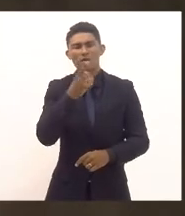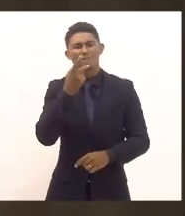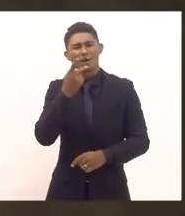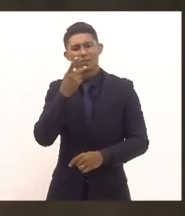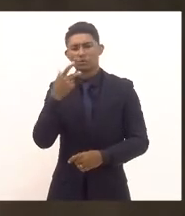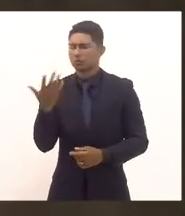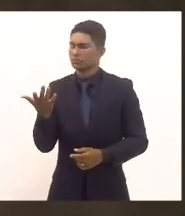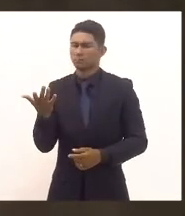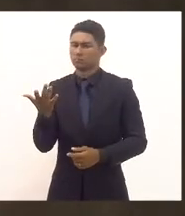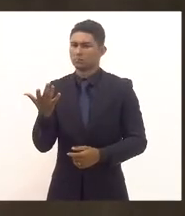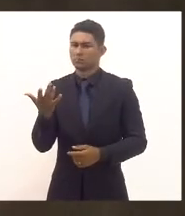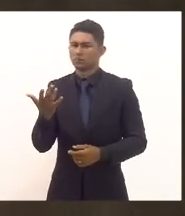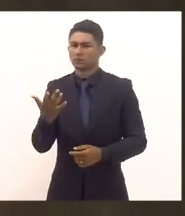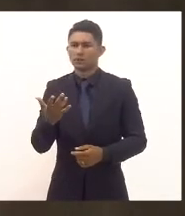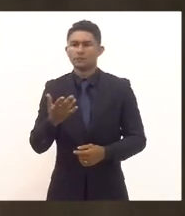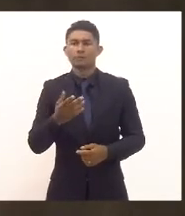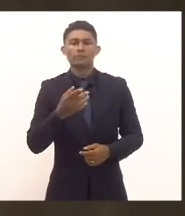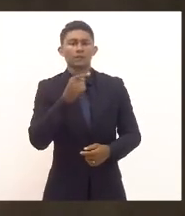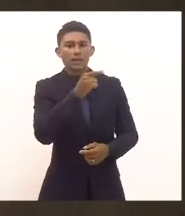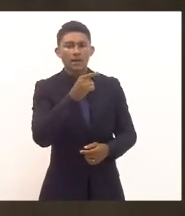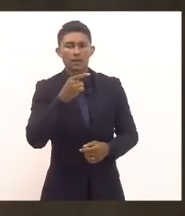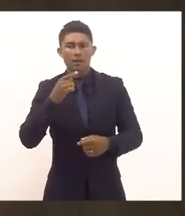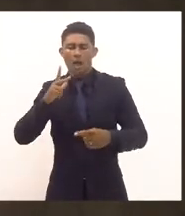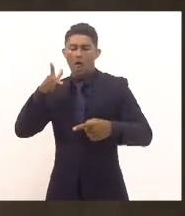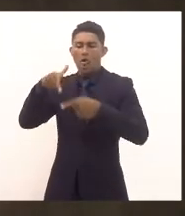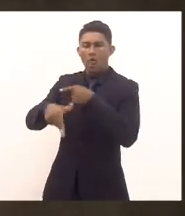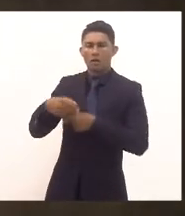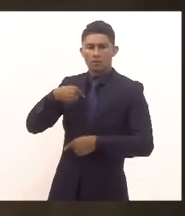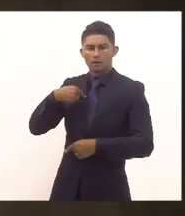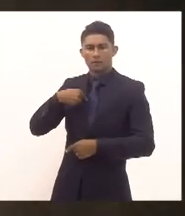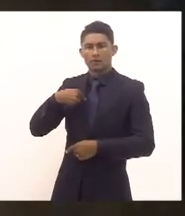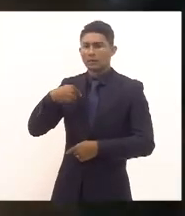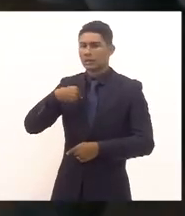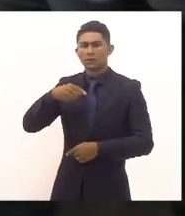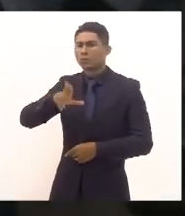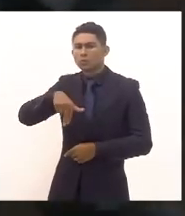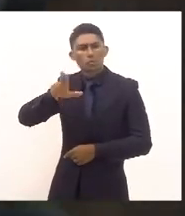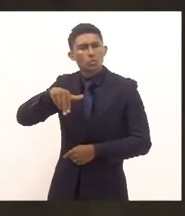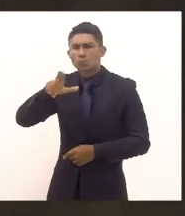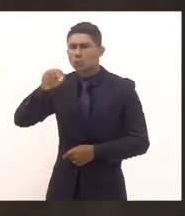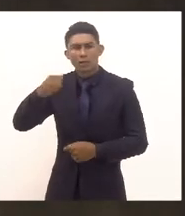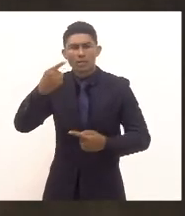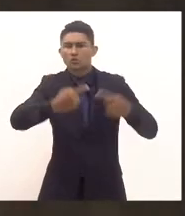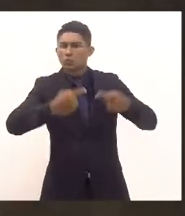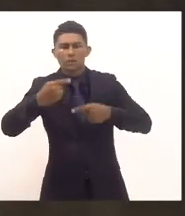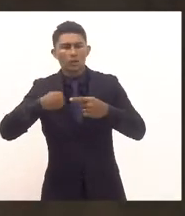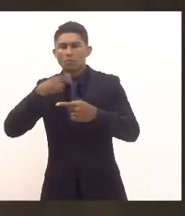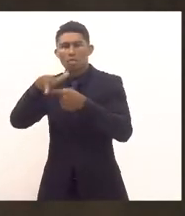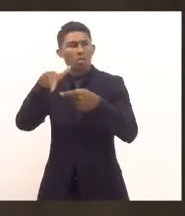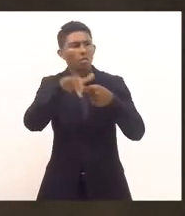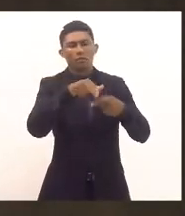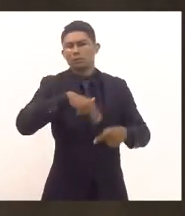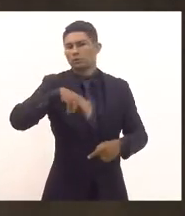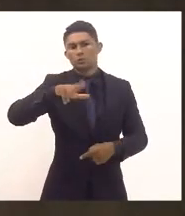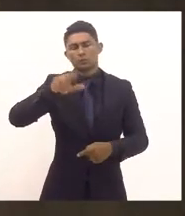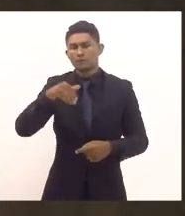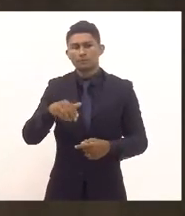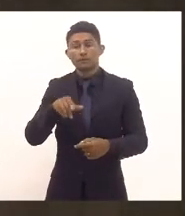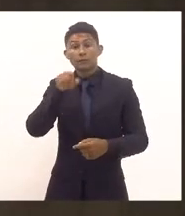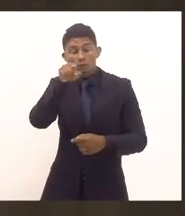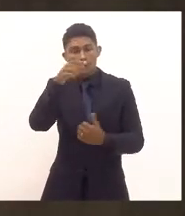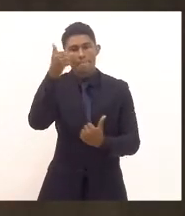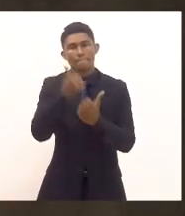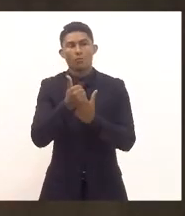eu tava falando ele não pediu licença atropelou Eu nunca fiz isso nas discussões mais ricas vossa excelência defendeu o deputado